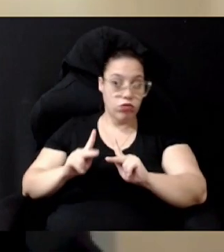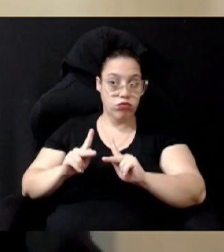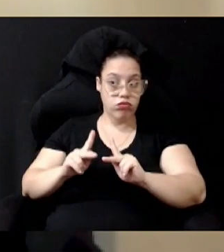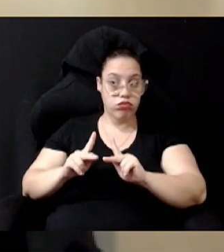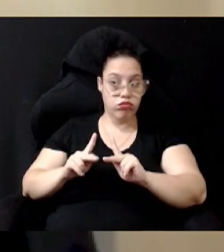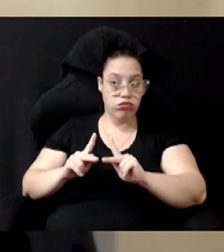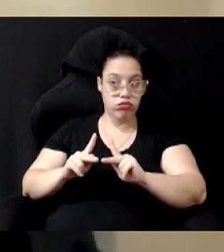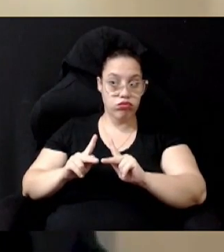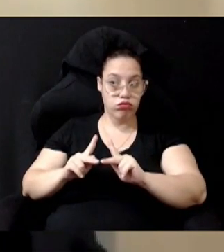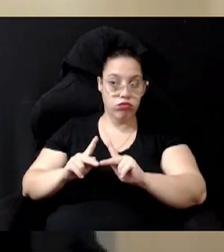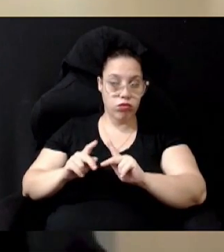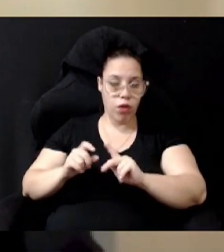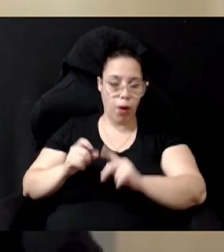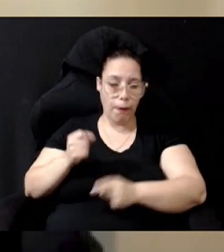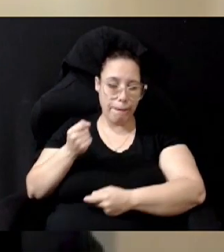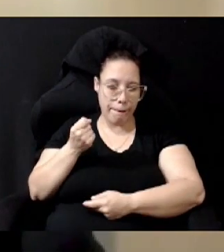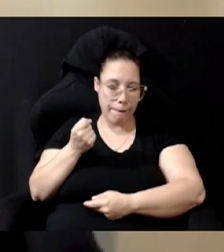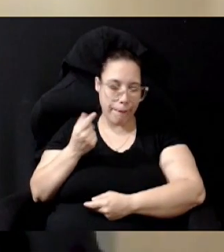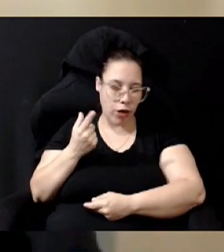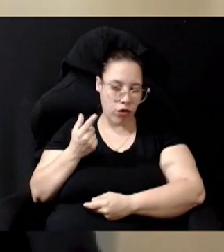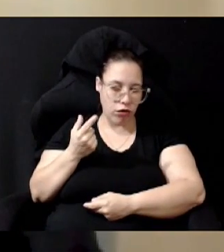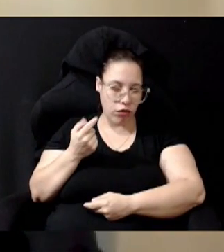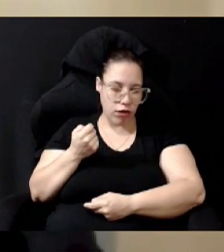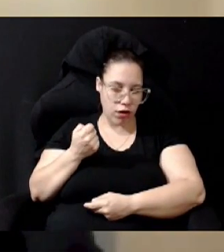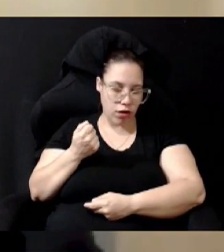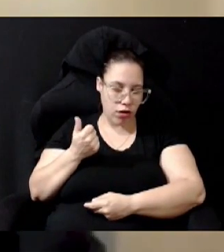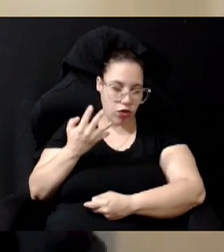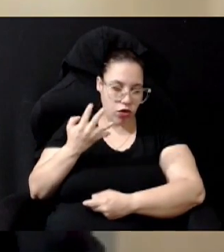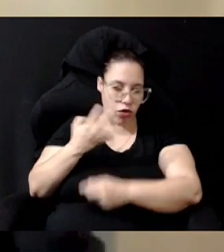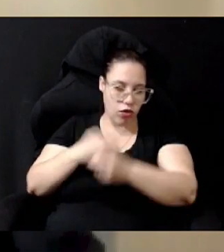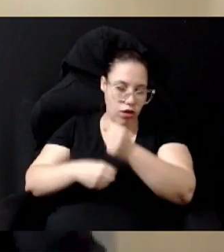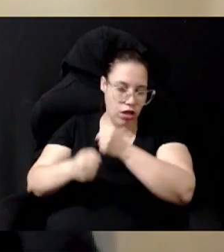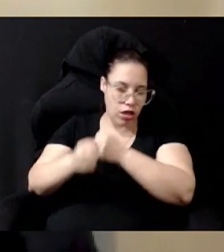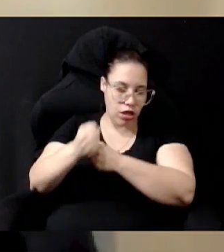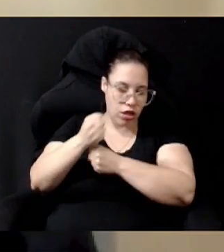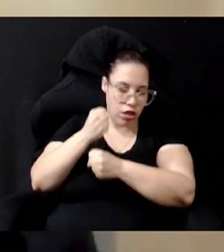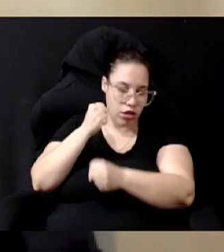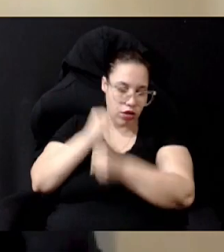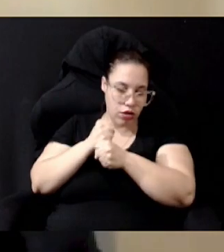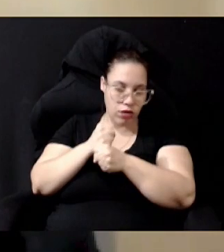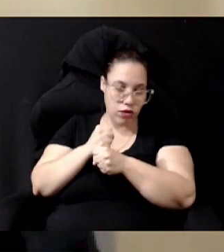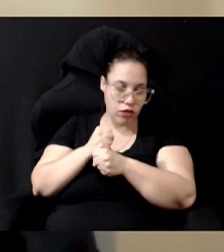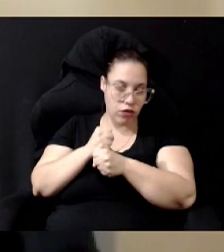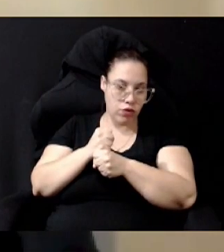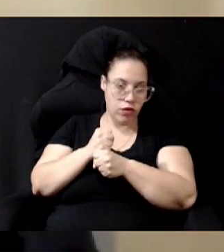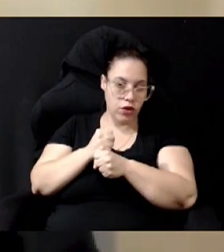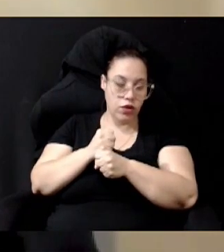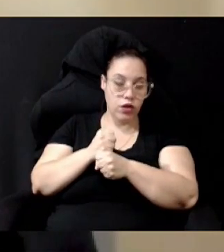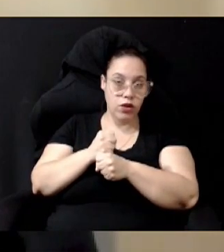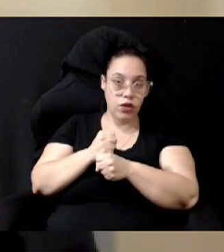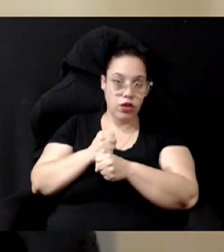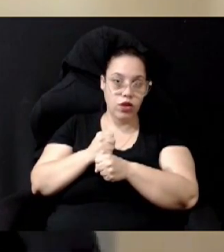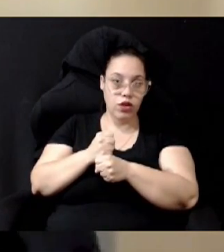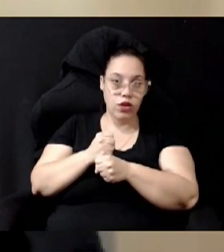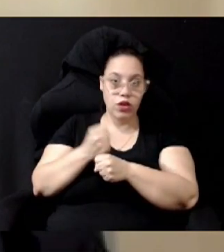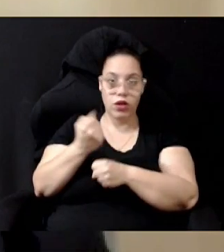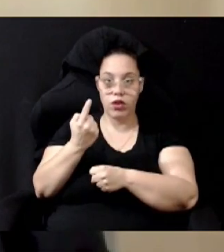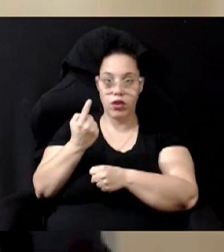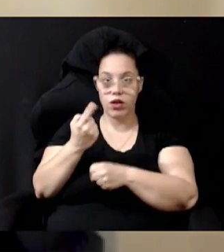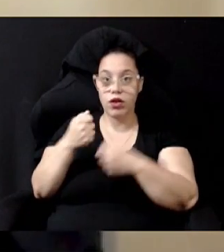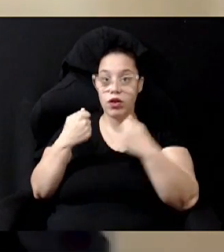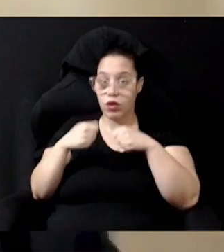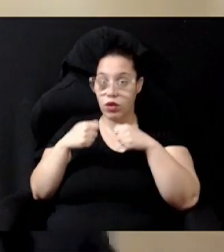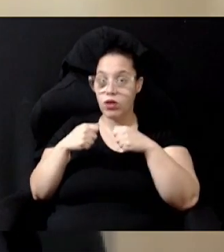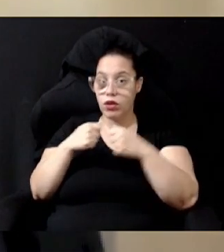pouco tempo, né? Foram 4 anos atrás, quando houve a primeira necessidade